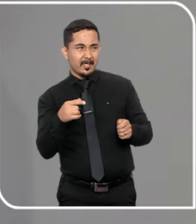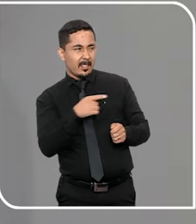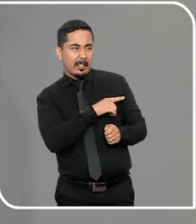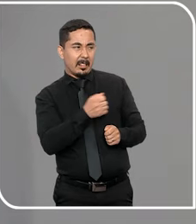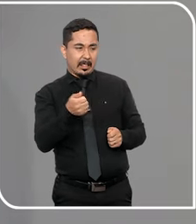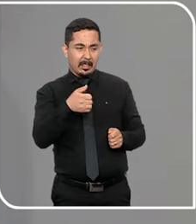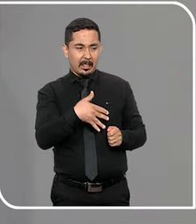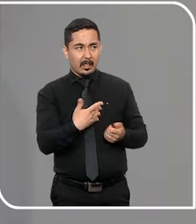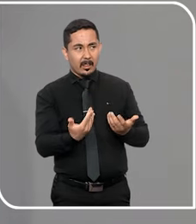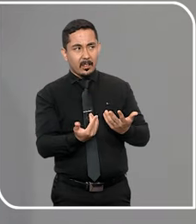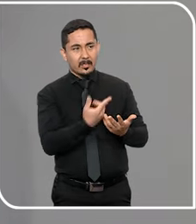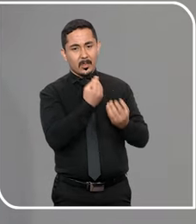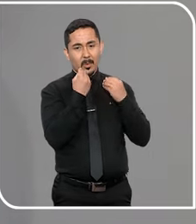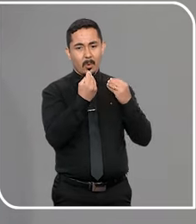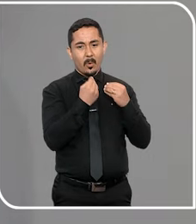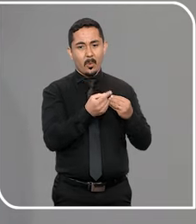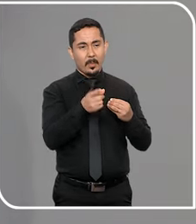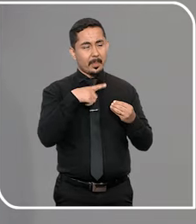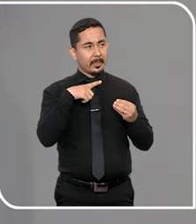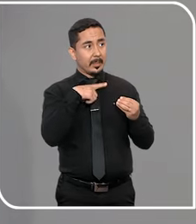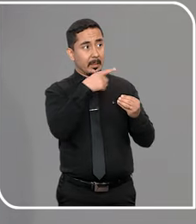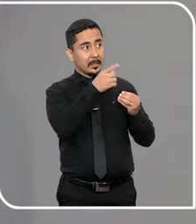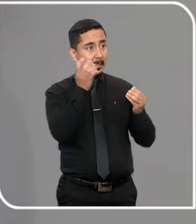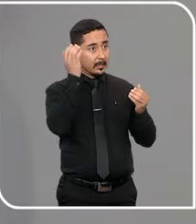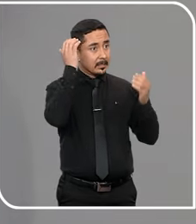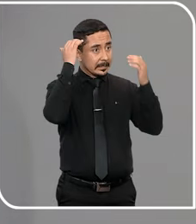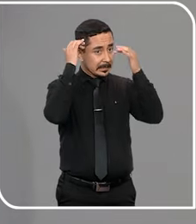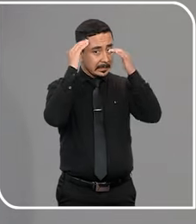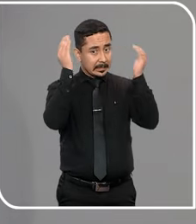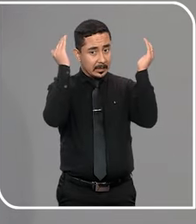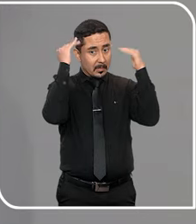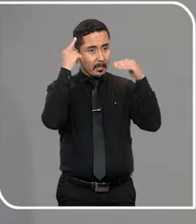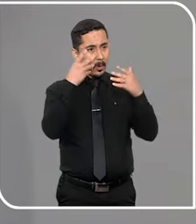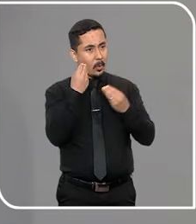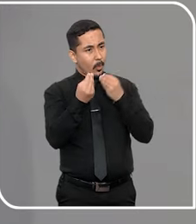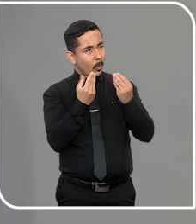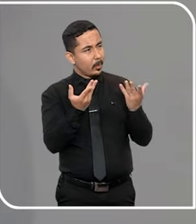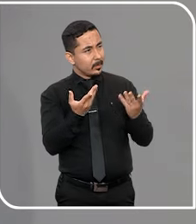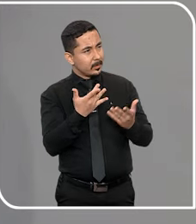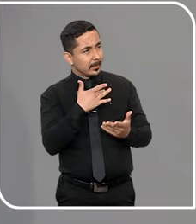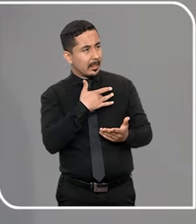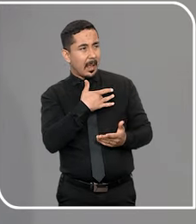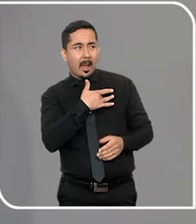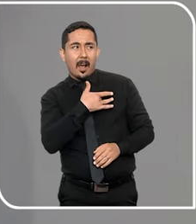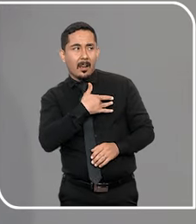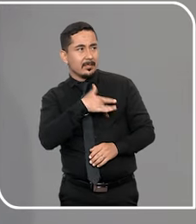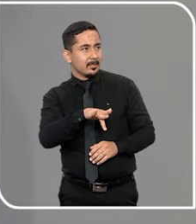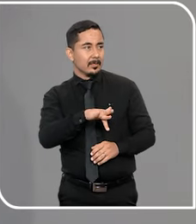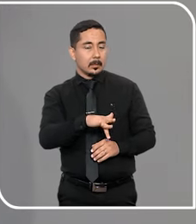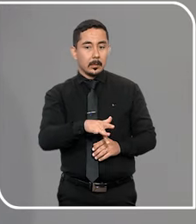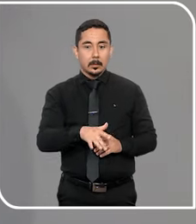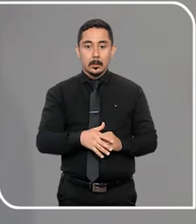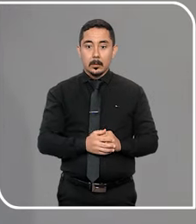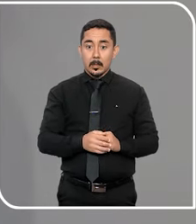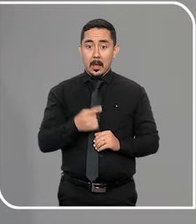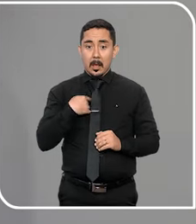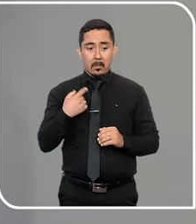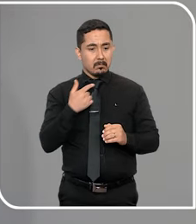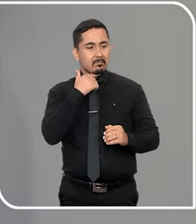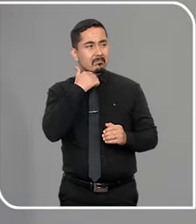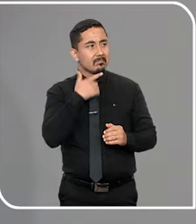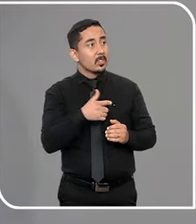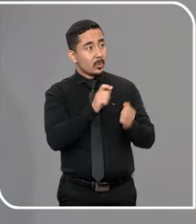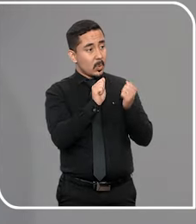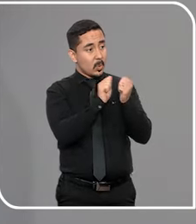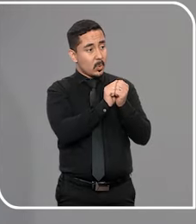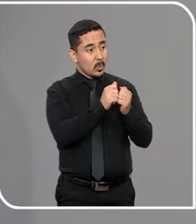isso é muito nojento que horror tem uma coisa dentro da sua cabeça e hora ela parou e falou assim Coitado de você e